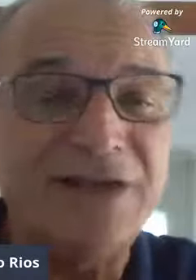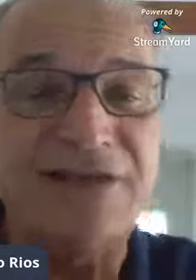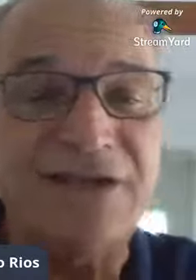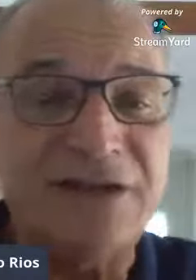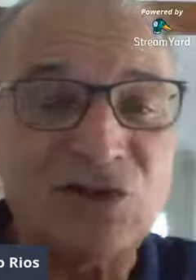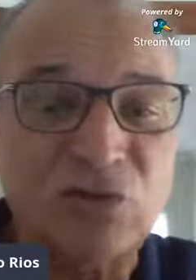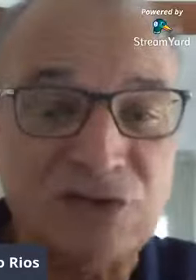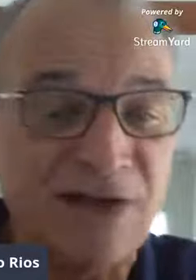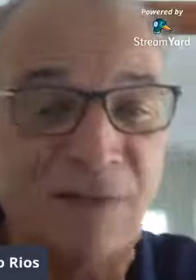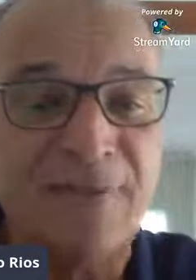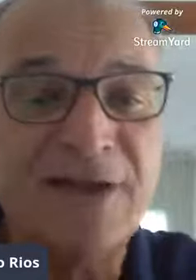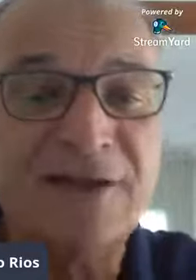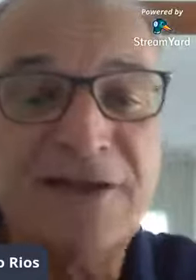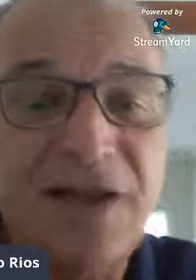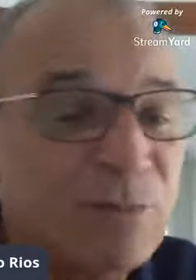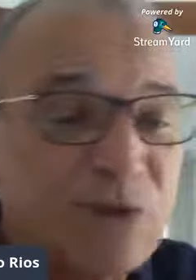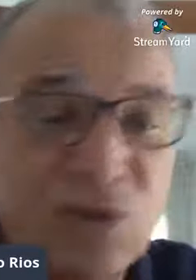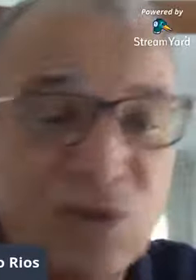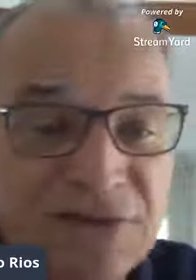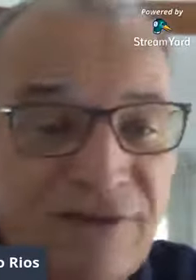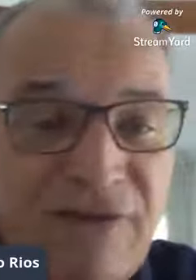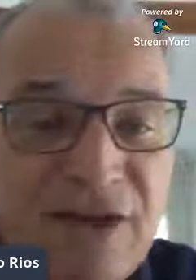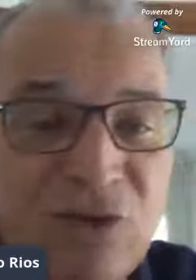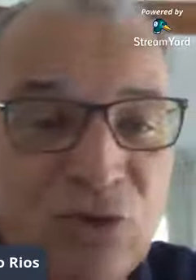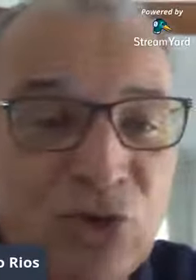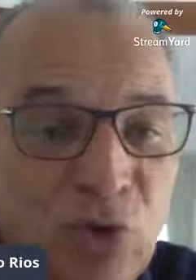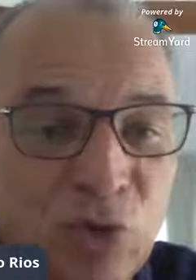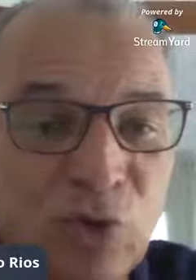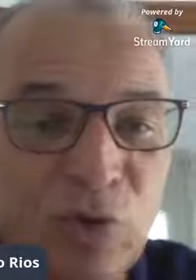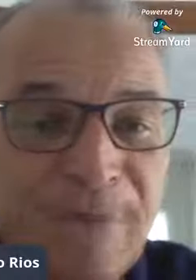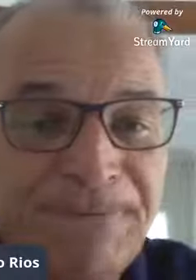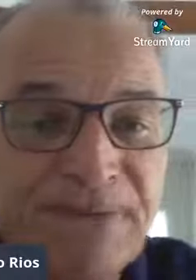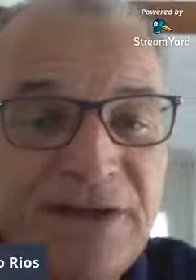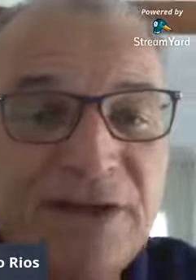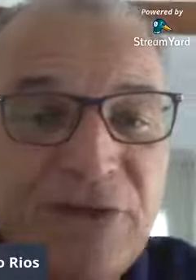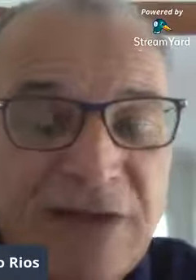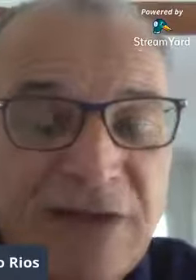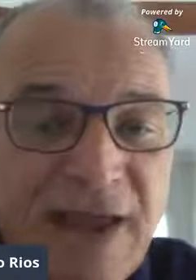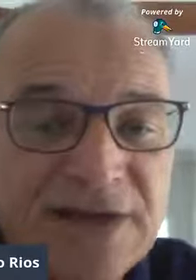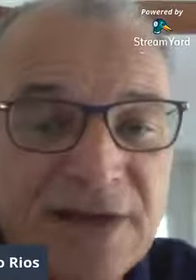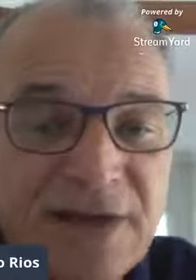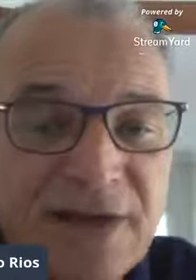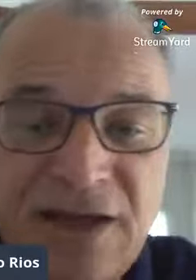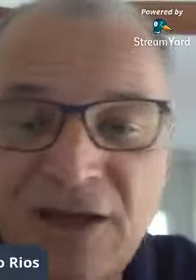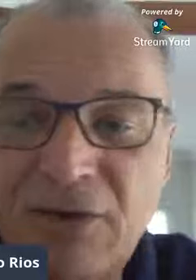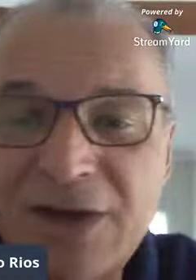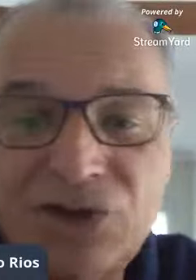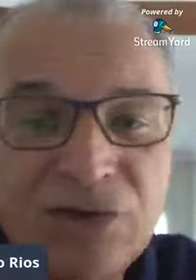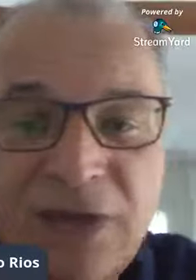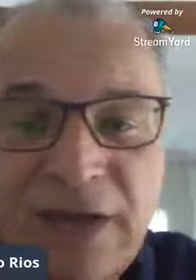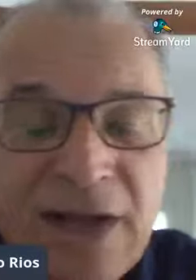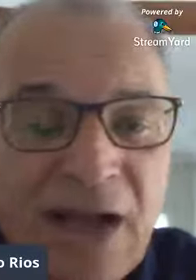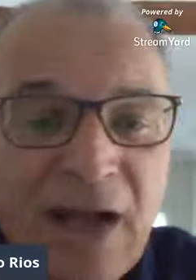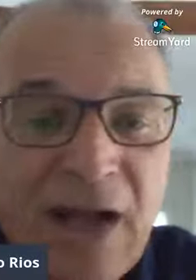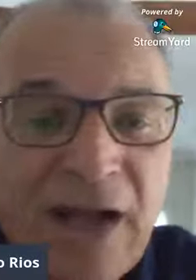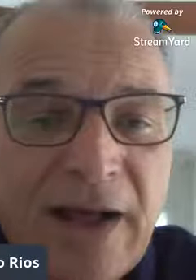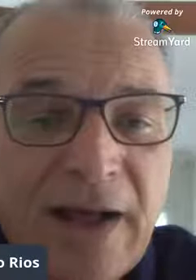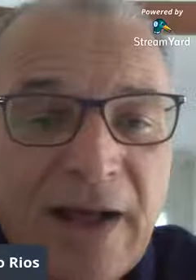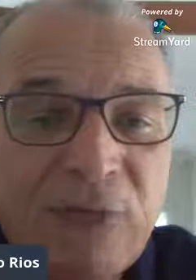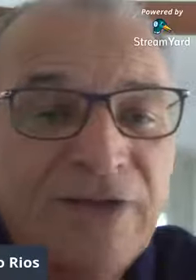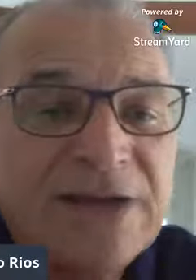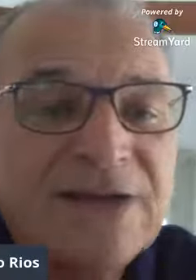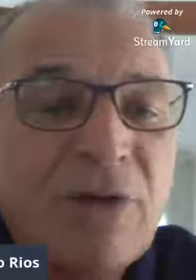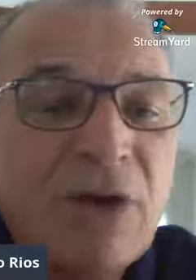mídia, tanta discussão, tantas pessoas vindo junto e dando ideias, que eu acho que